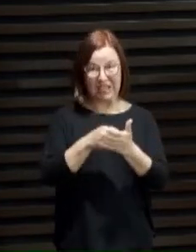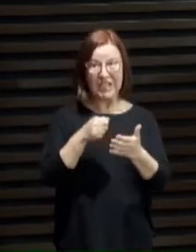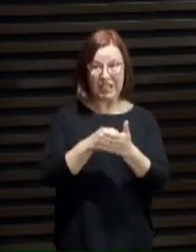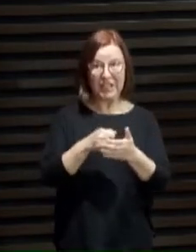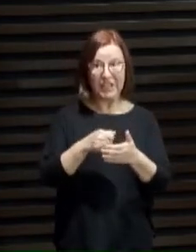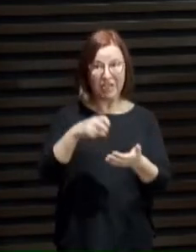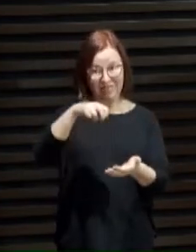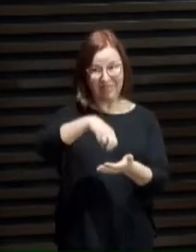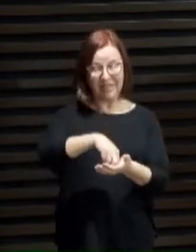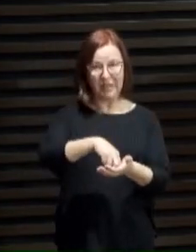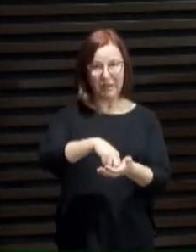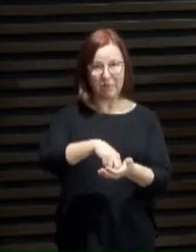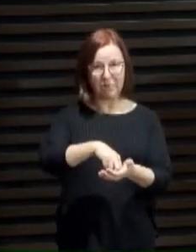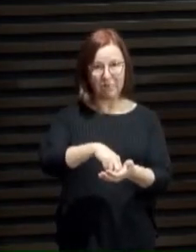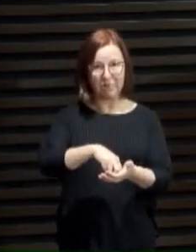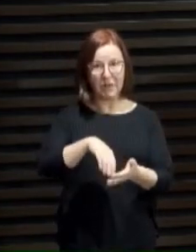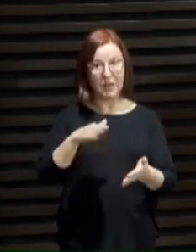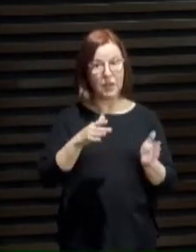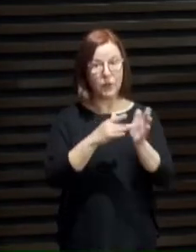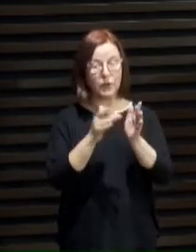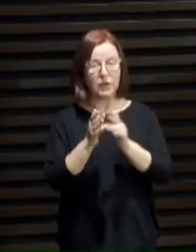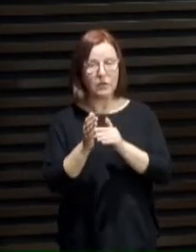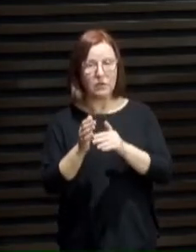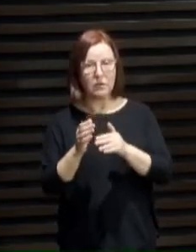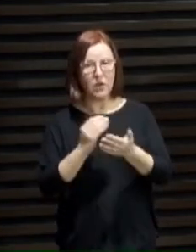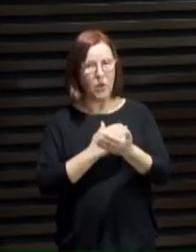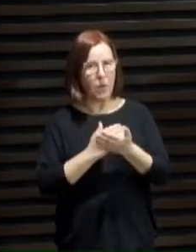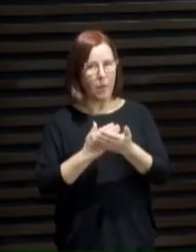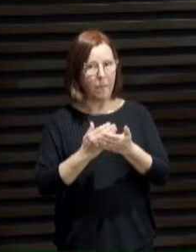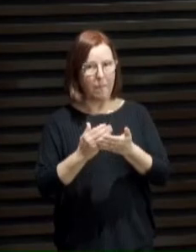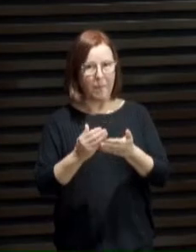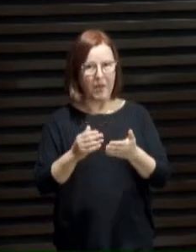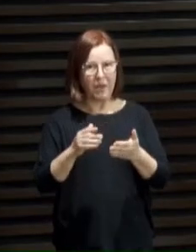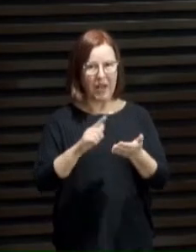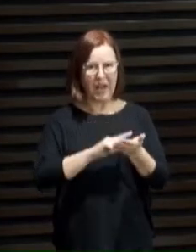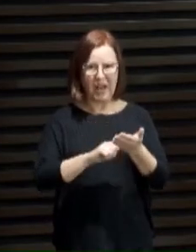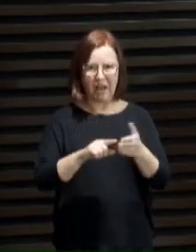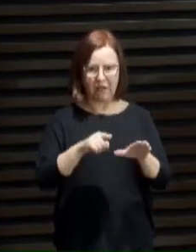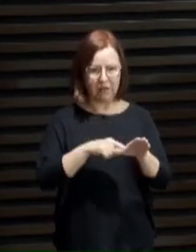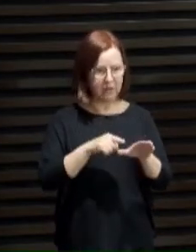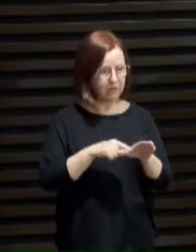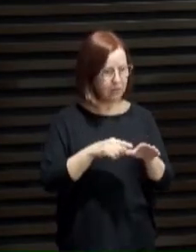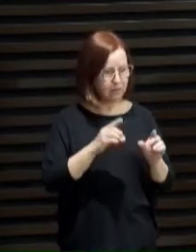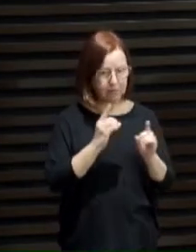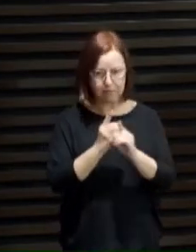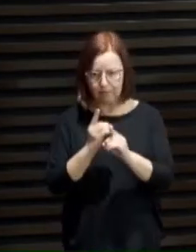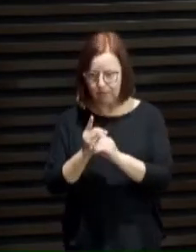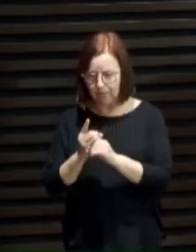Jesus está lavando os pés de todos eles, vai secando os pés de todos eles, até chegar o piedoso Pedro,